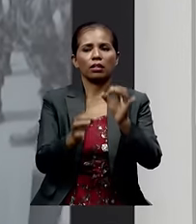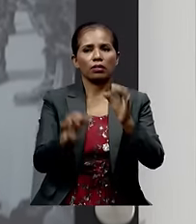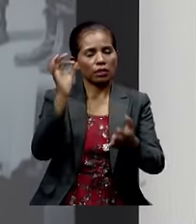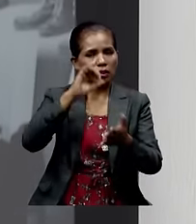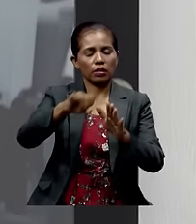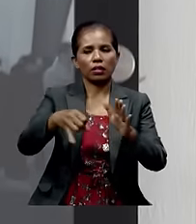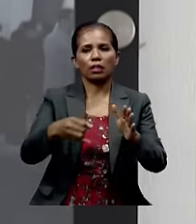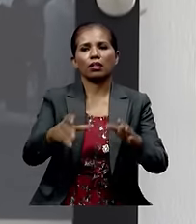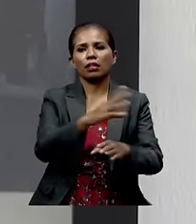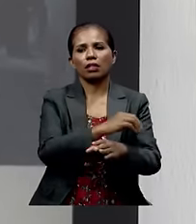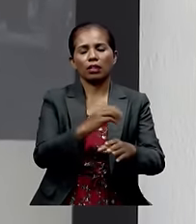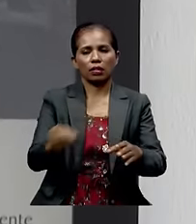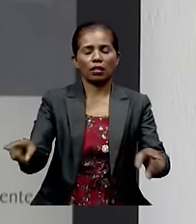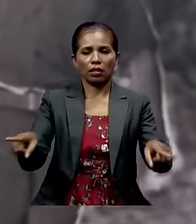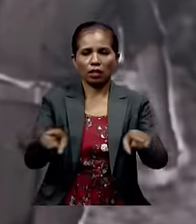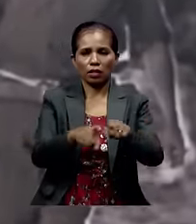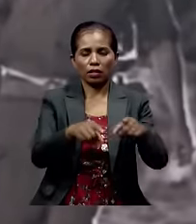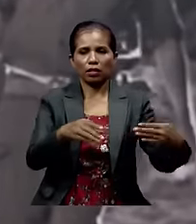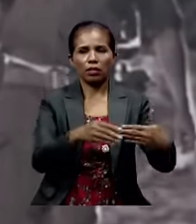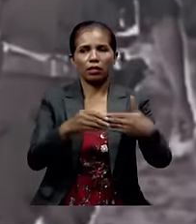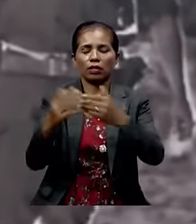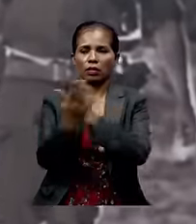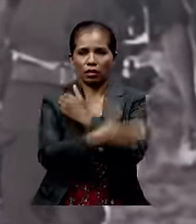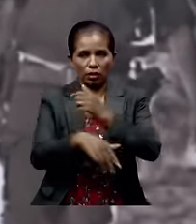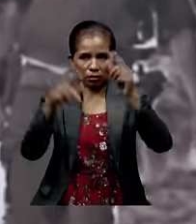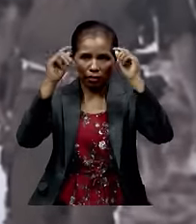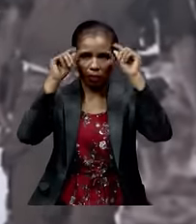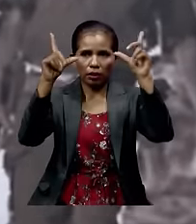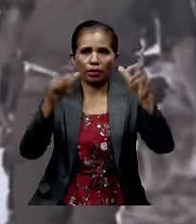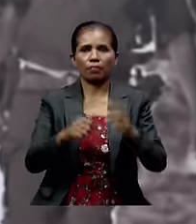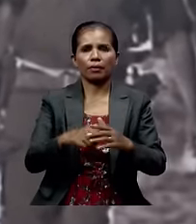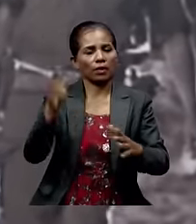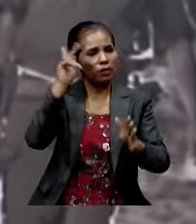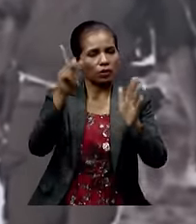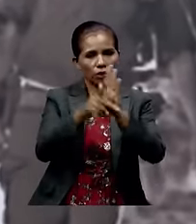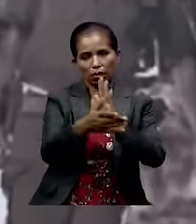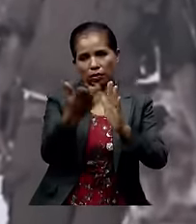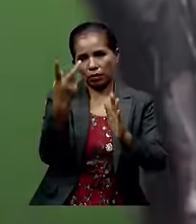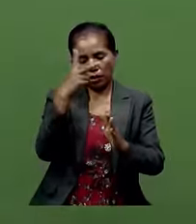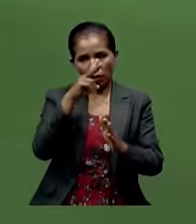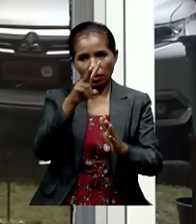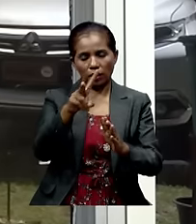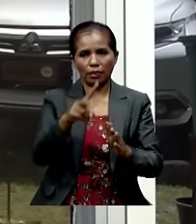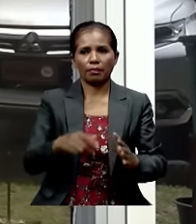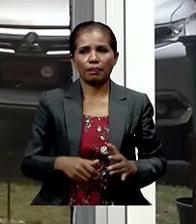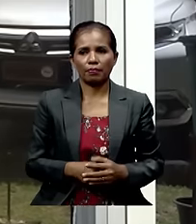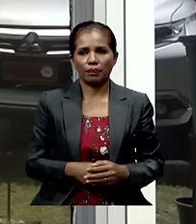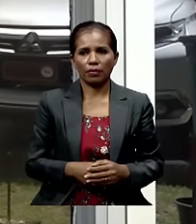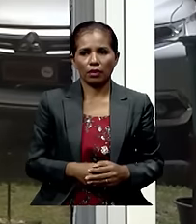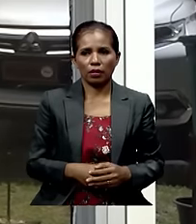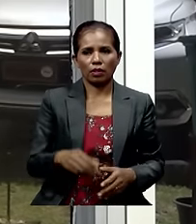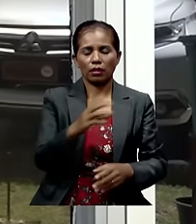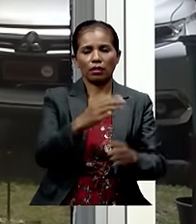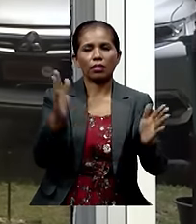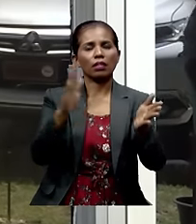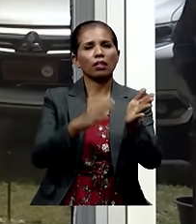secretário-geral Fretilinho Rasik sai nuda fundador nação Timor-Leste. Foto ser neve e tu vai ser acompanha e quinto canto